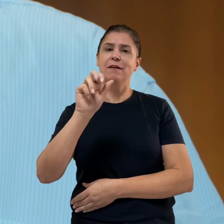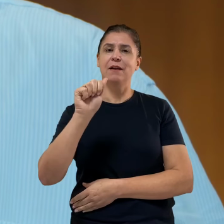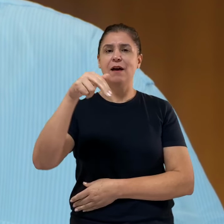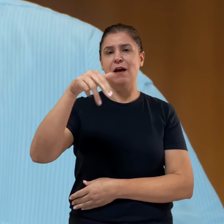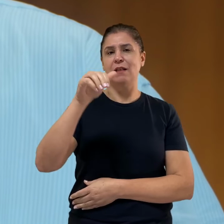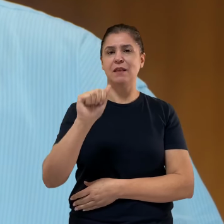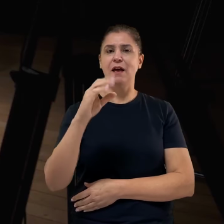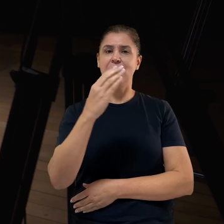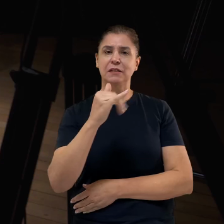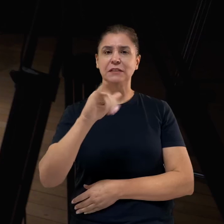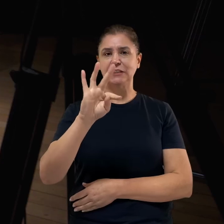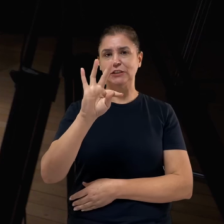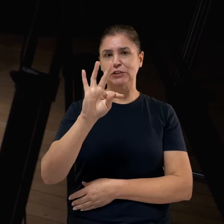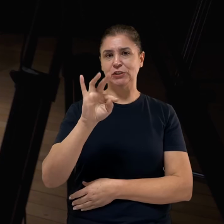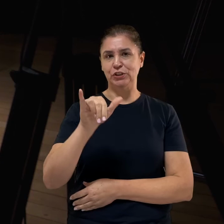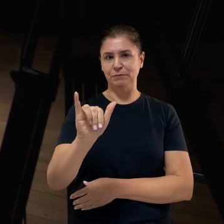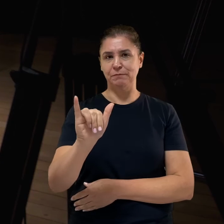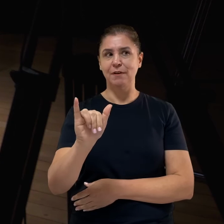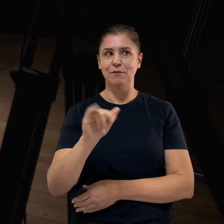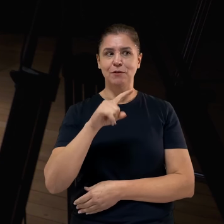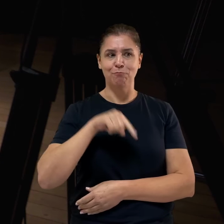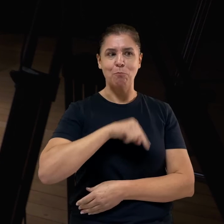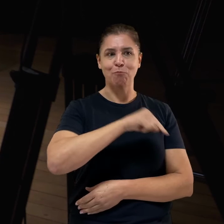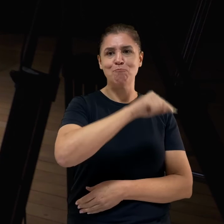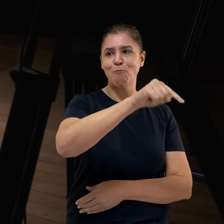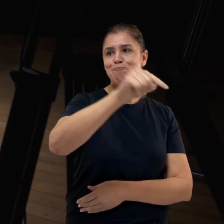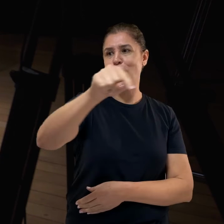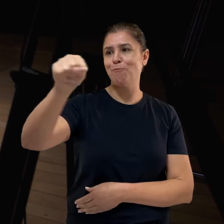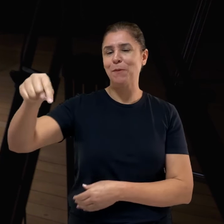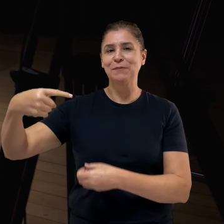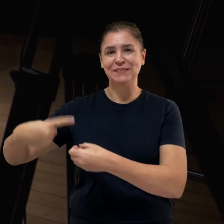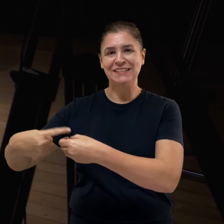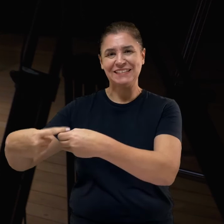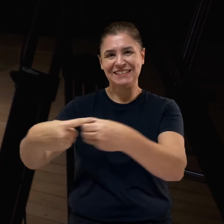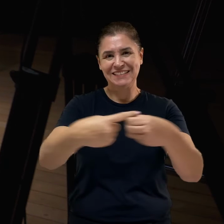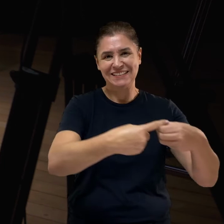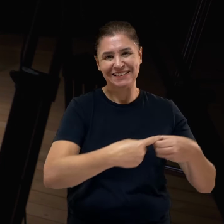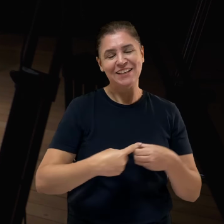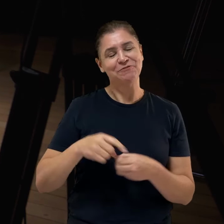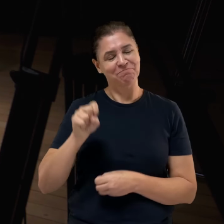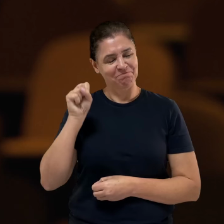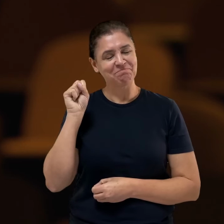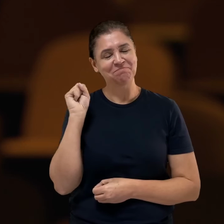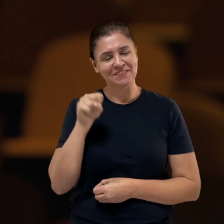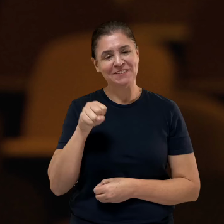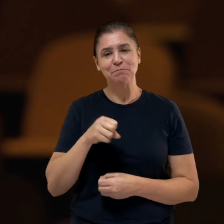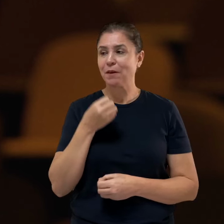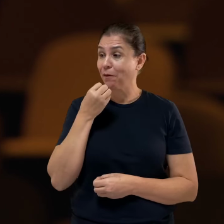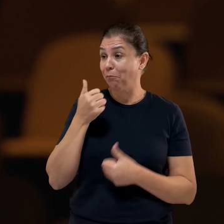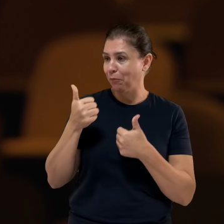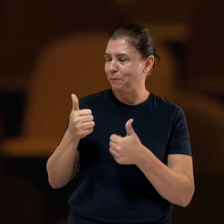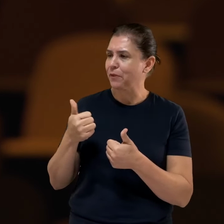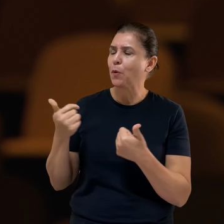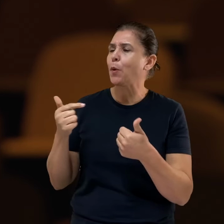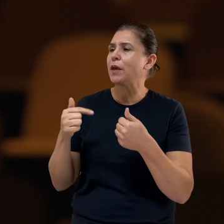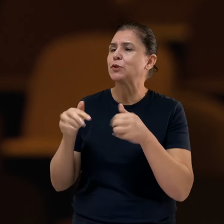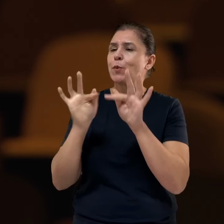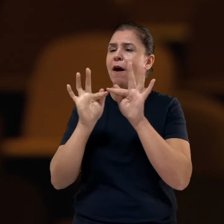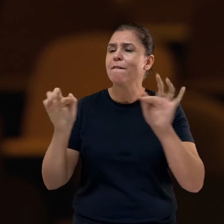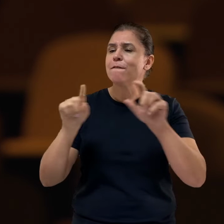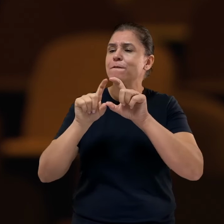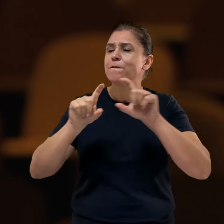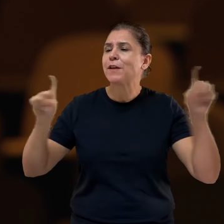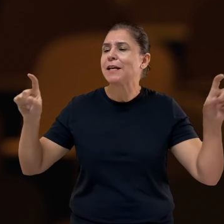a cidade do Paraná. Já deu uma volta na arquidiocese. Sim. Exatamente. Que bom, padre. Qual que é o seu